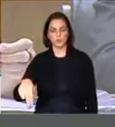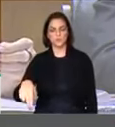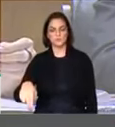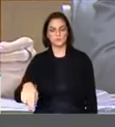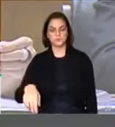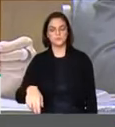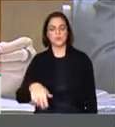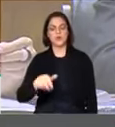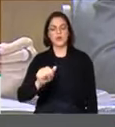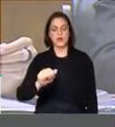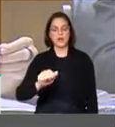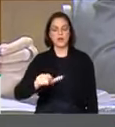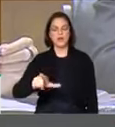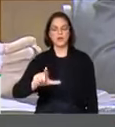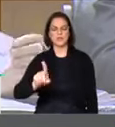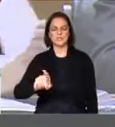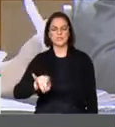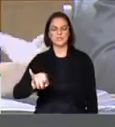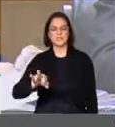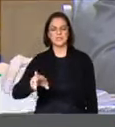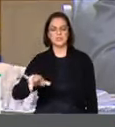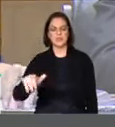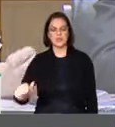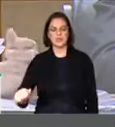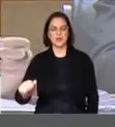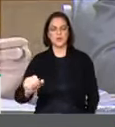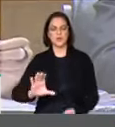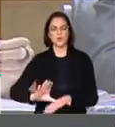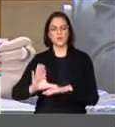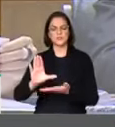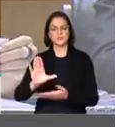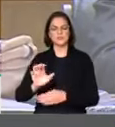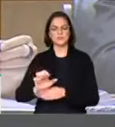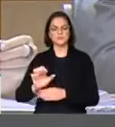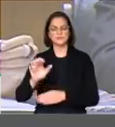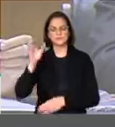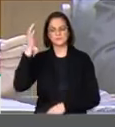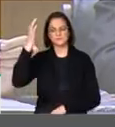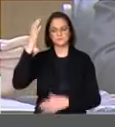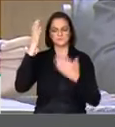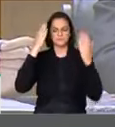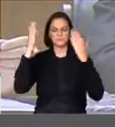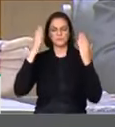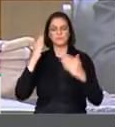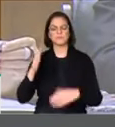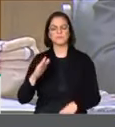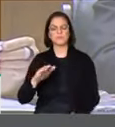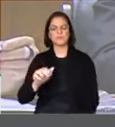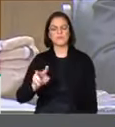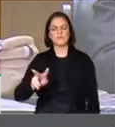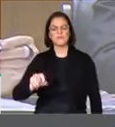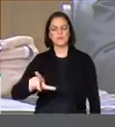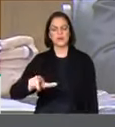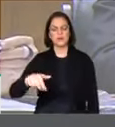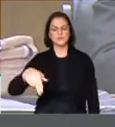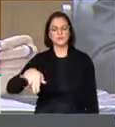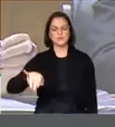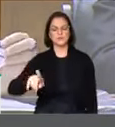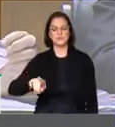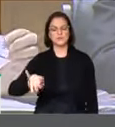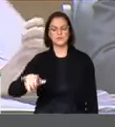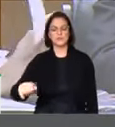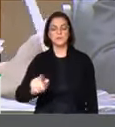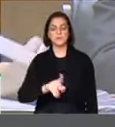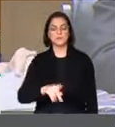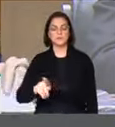da Alcíria Ferrão, do Conselho Regional de Psicologia de Minas Gerais, da Valdenísia Bento Peixoto, professora